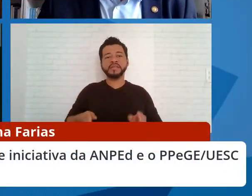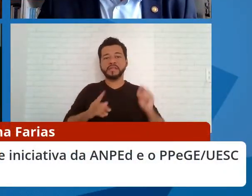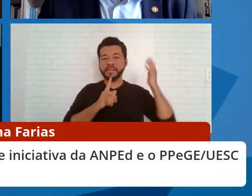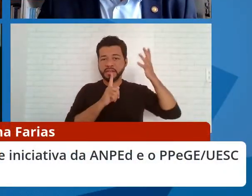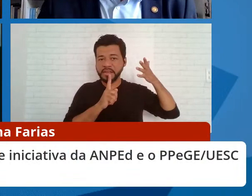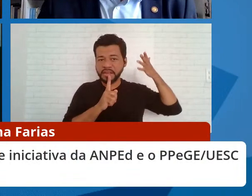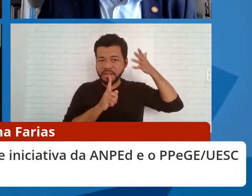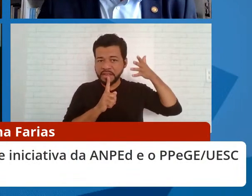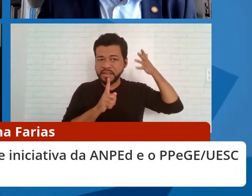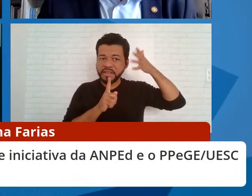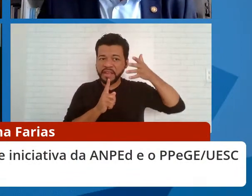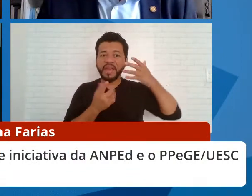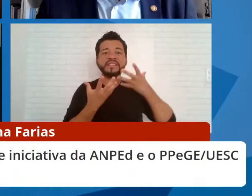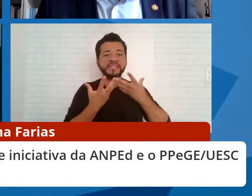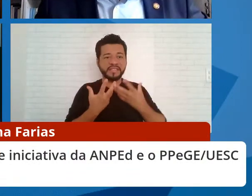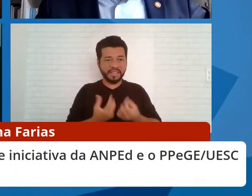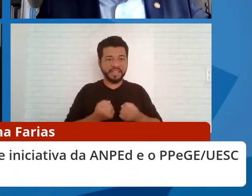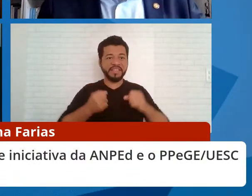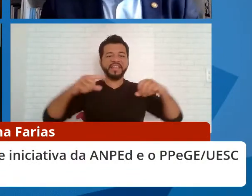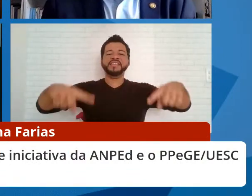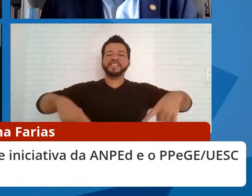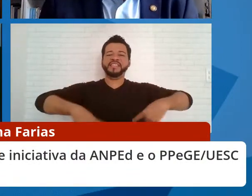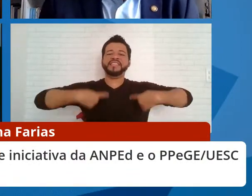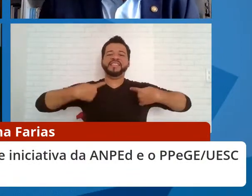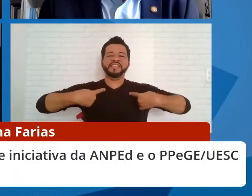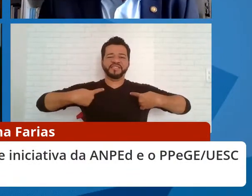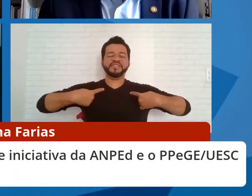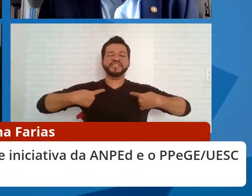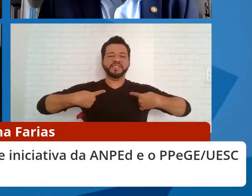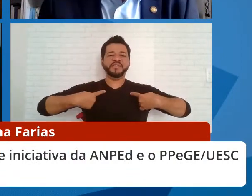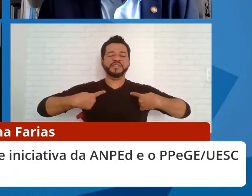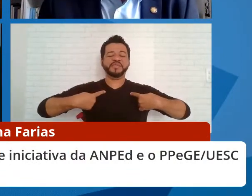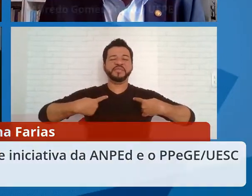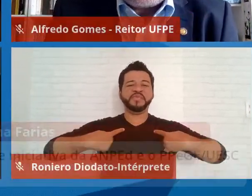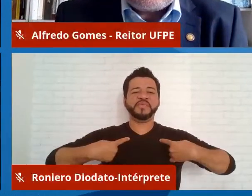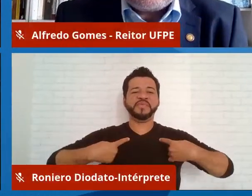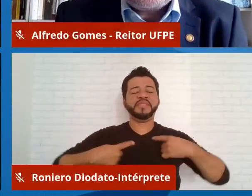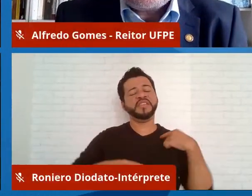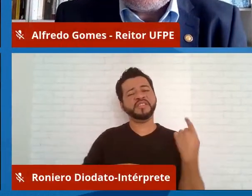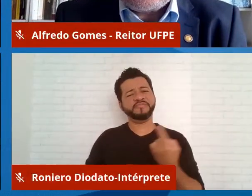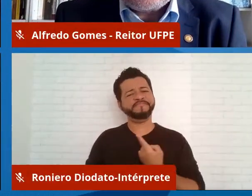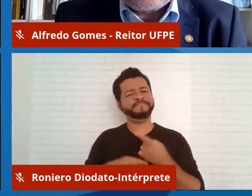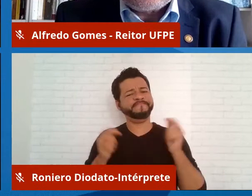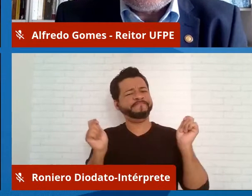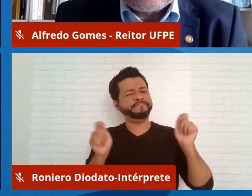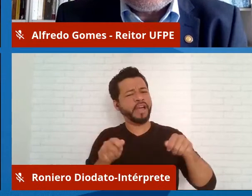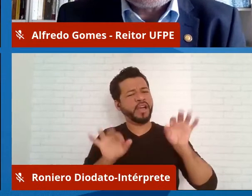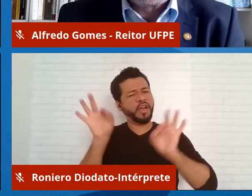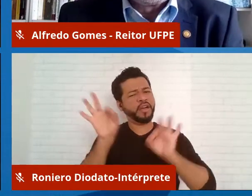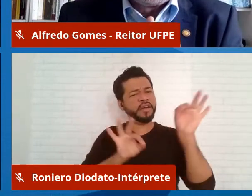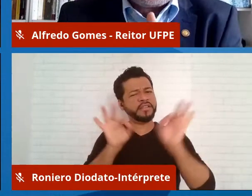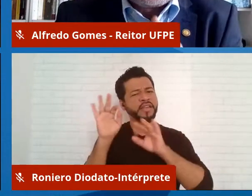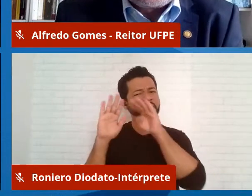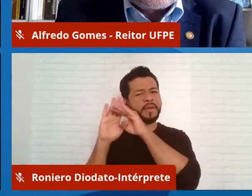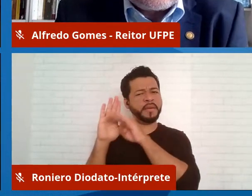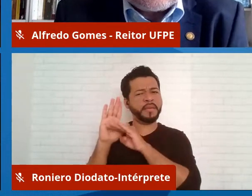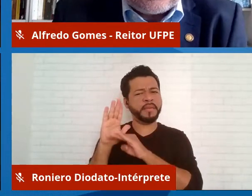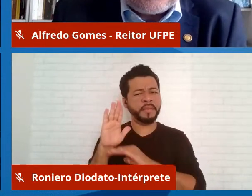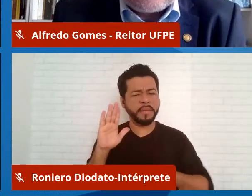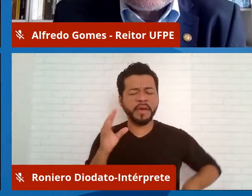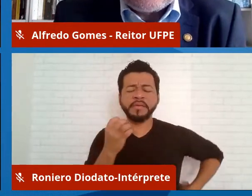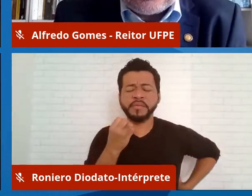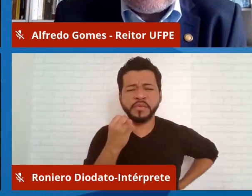esse desafio com a gente e nos possibilitaram uma programação tão rica, né, de